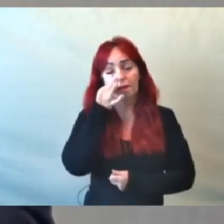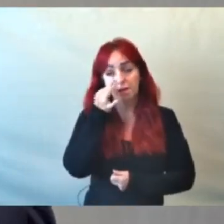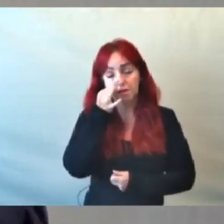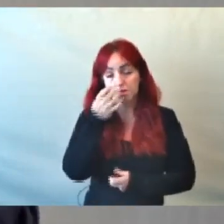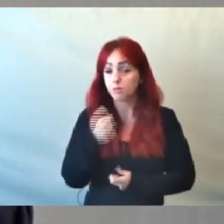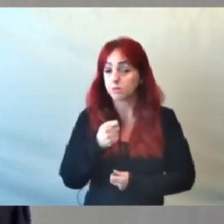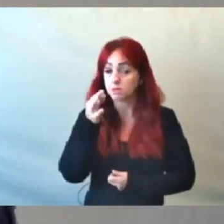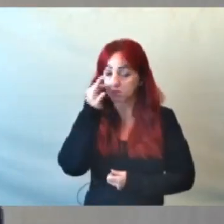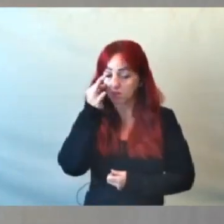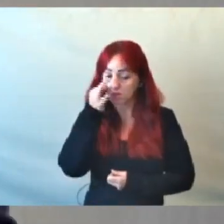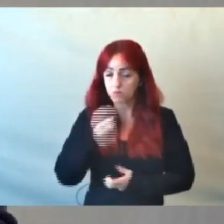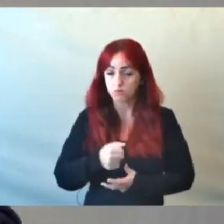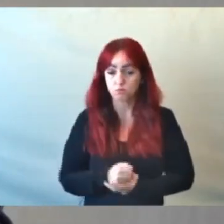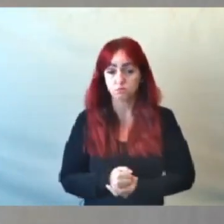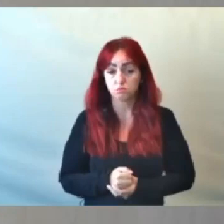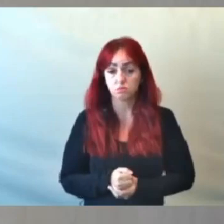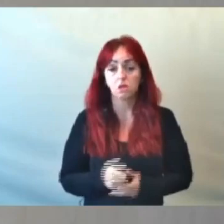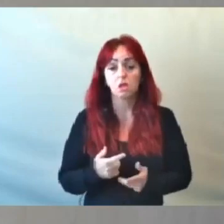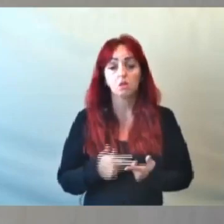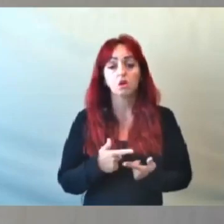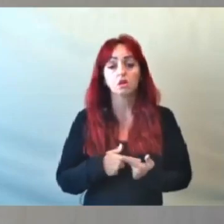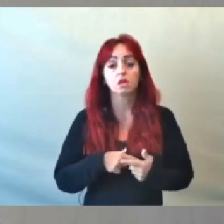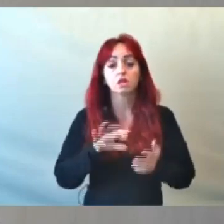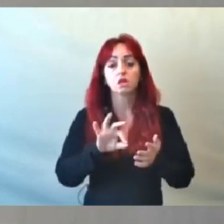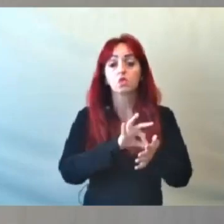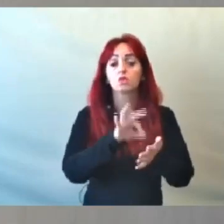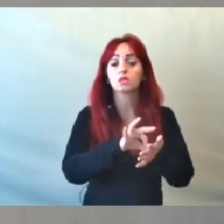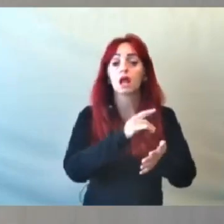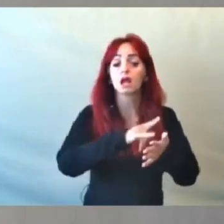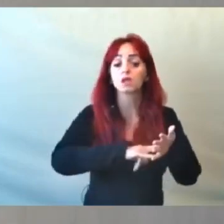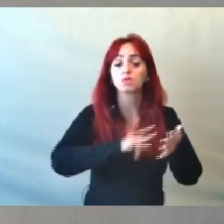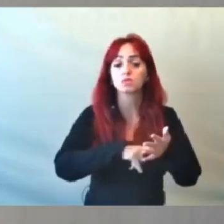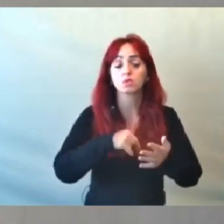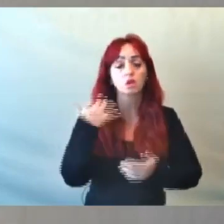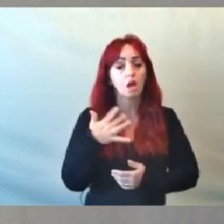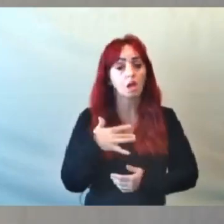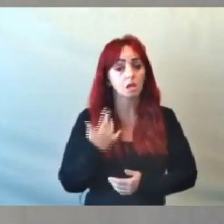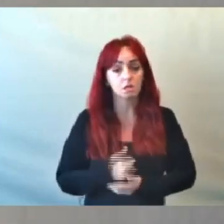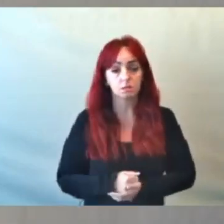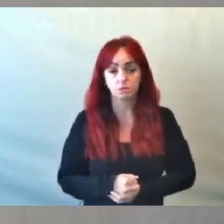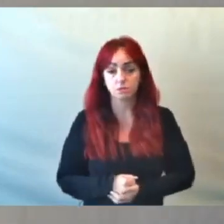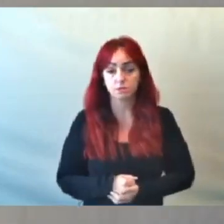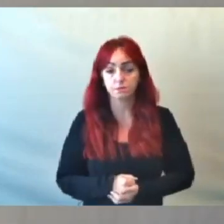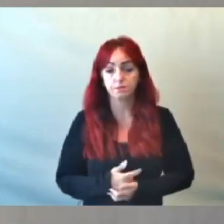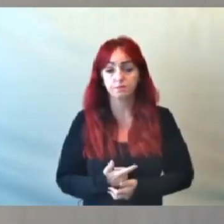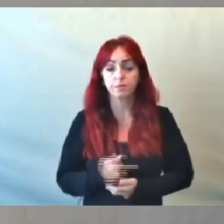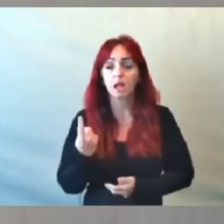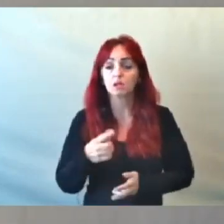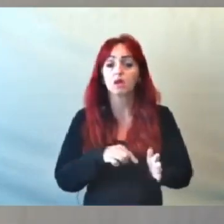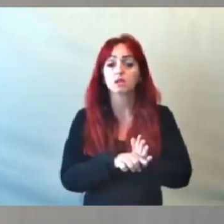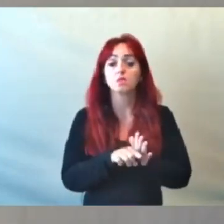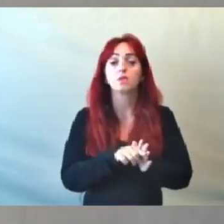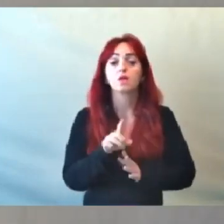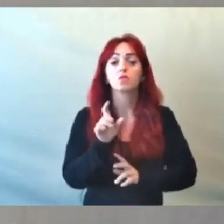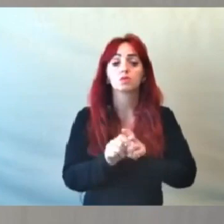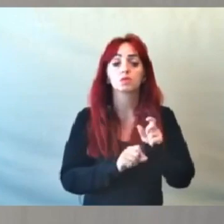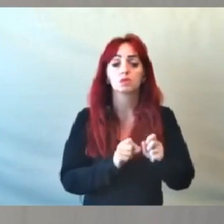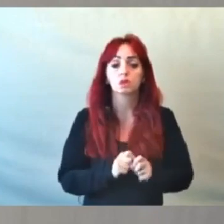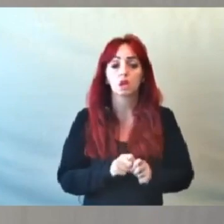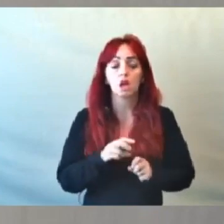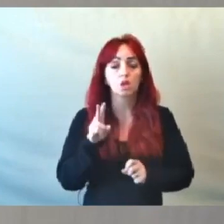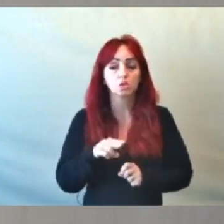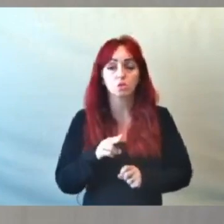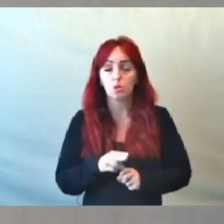Porque são contratos caríssimos. Então, esse é o ponto. As nossas perguntas aqui jamais estão colocando os senhores,